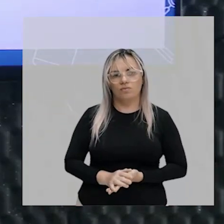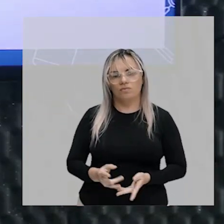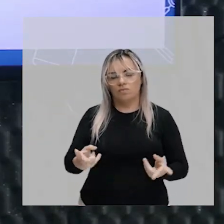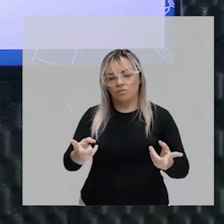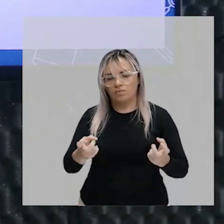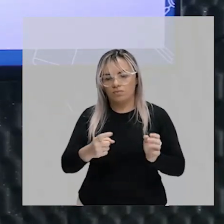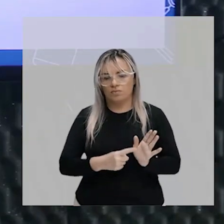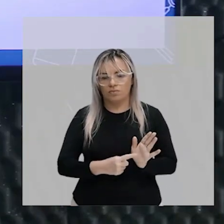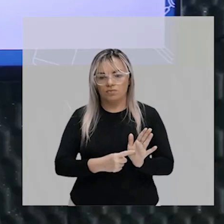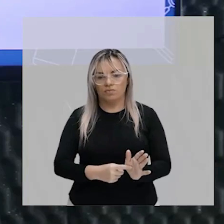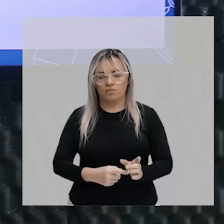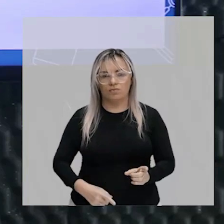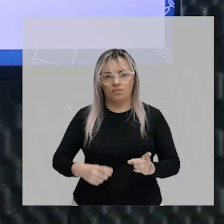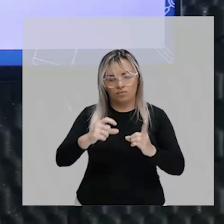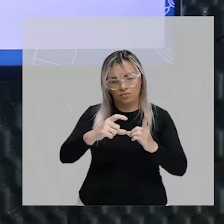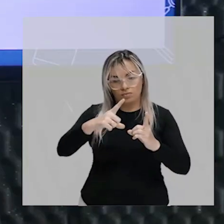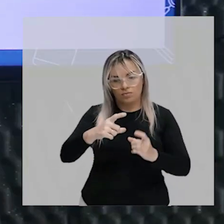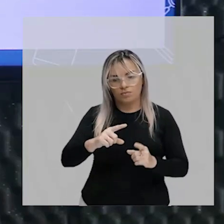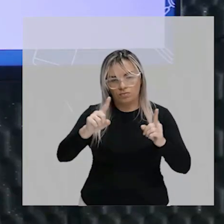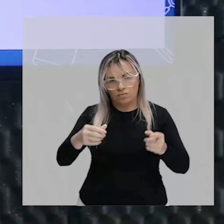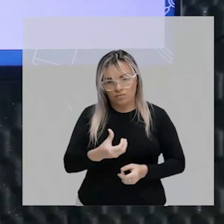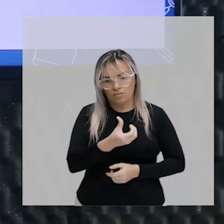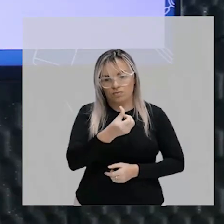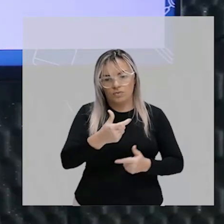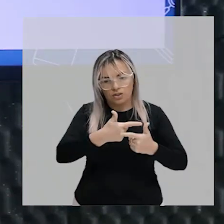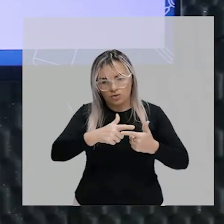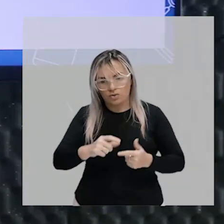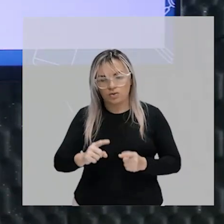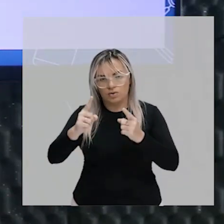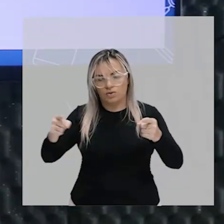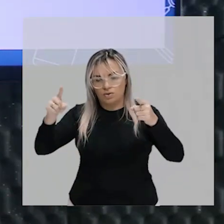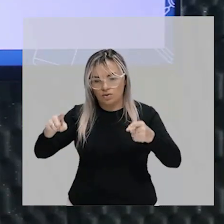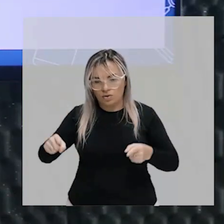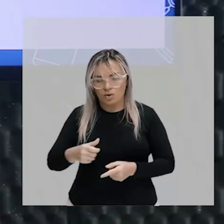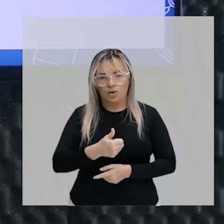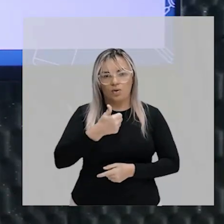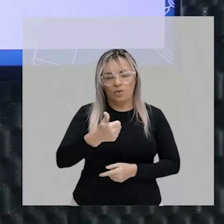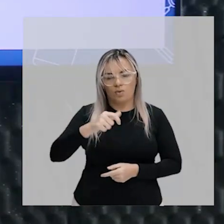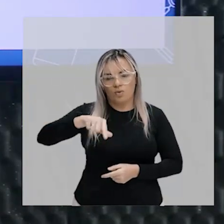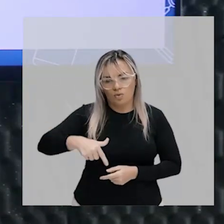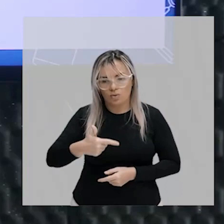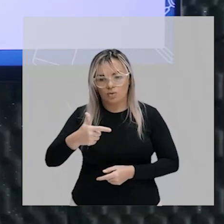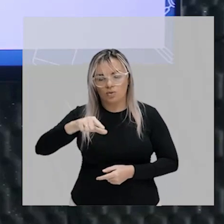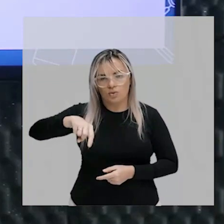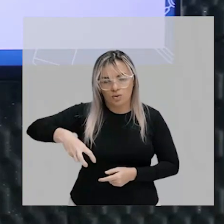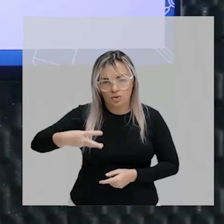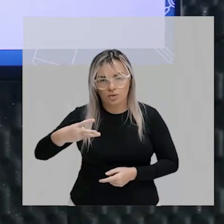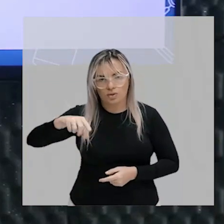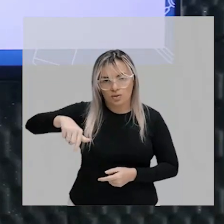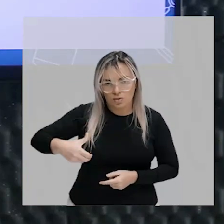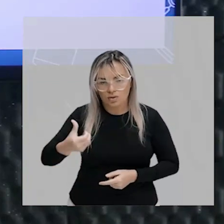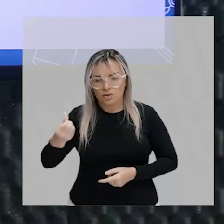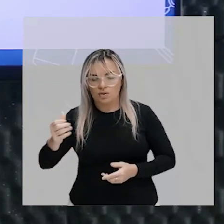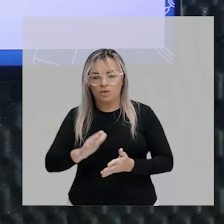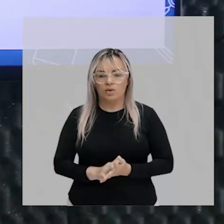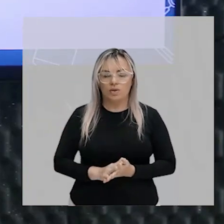aparecer esses números um dois três e o próprio 6 certo então 6 dividido por é